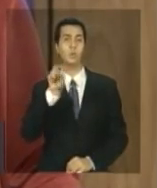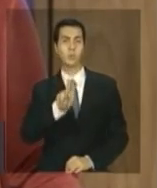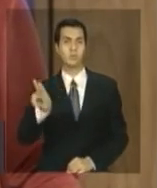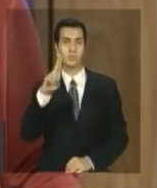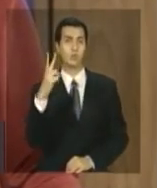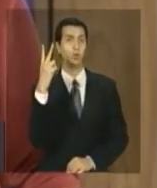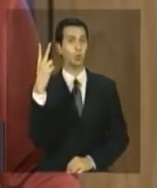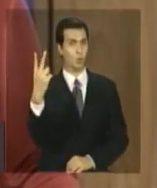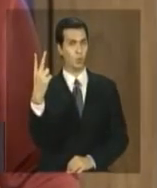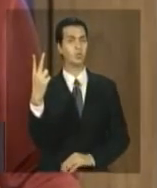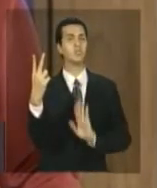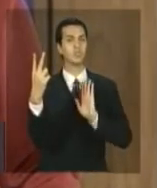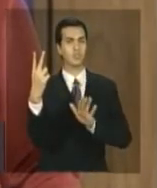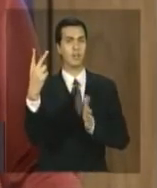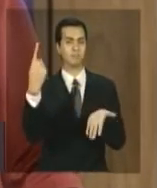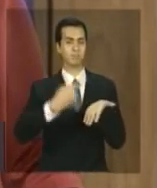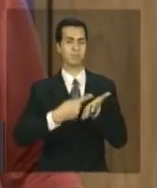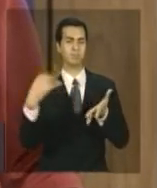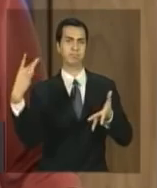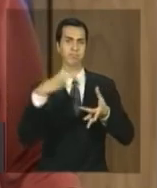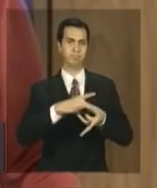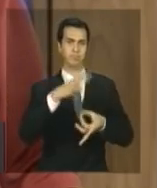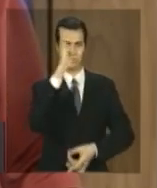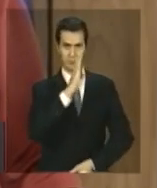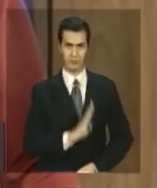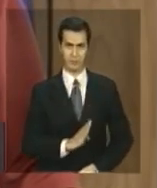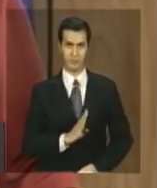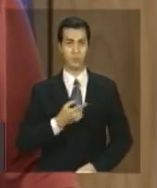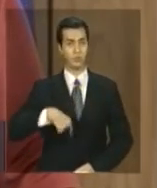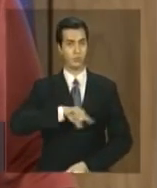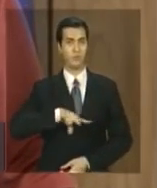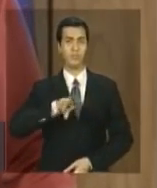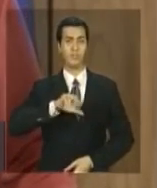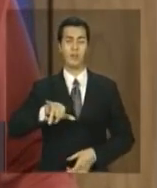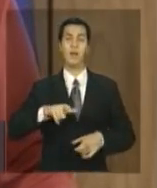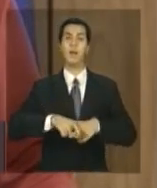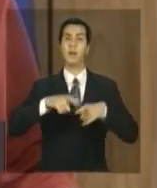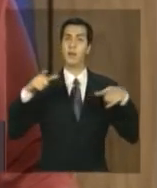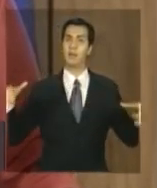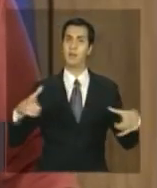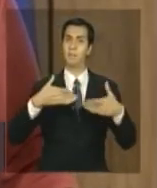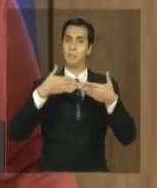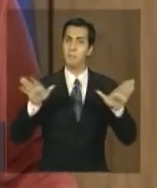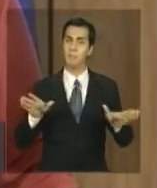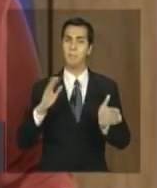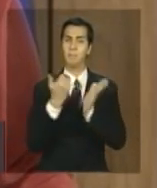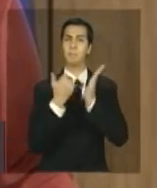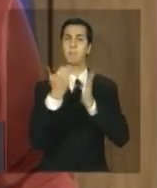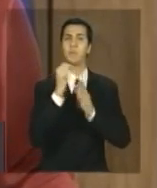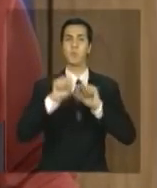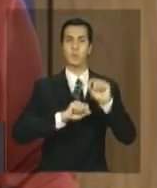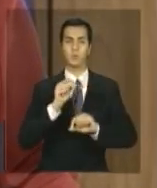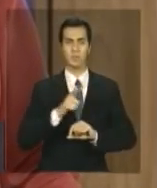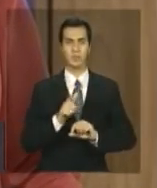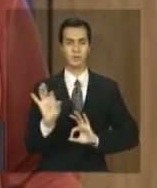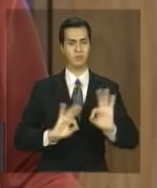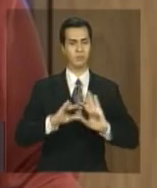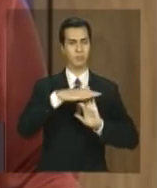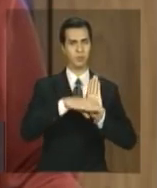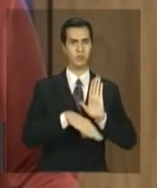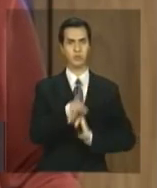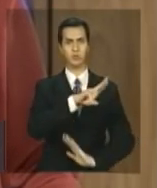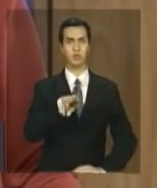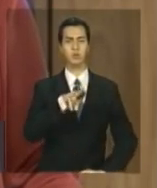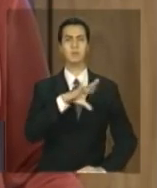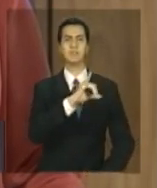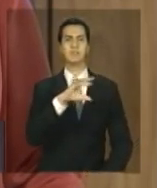com congêneres brasileiras. Vamos agora ampliar esse intercâmbio por meio do programa Ciências Sem